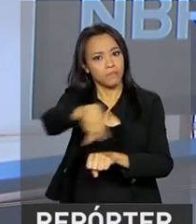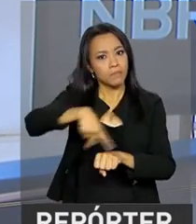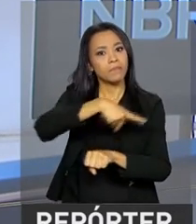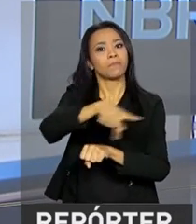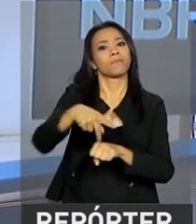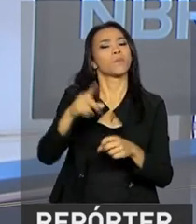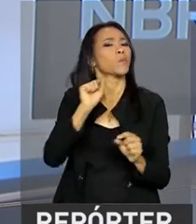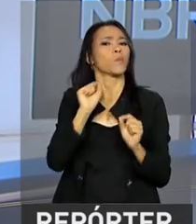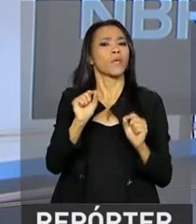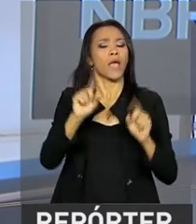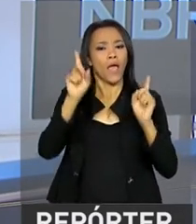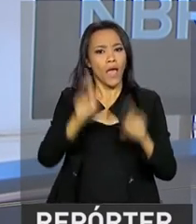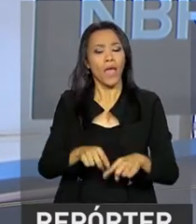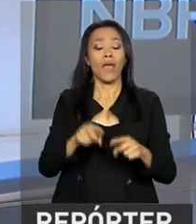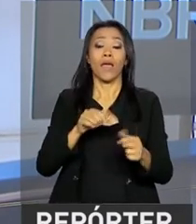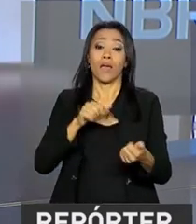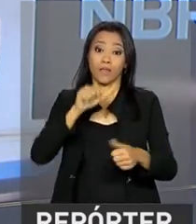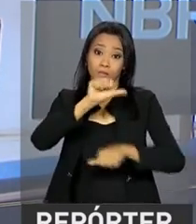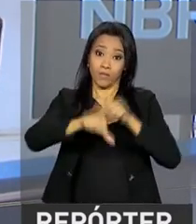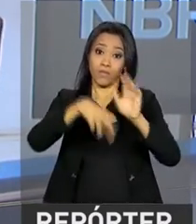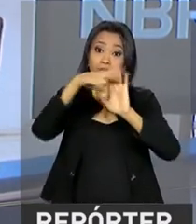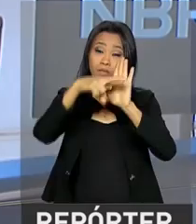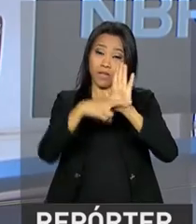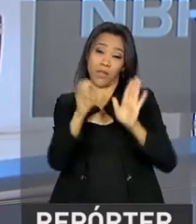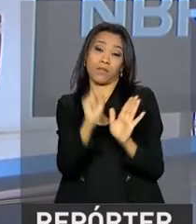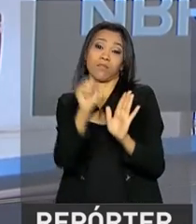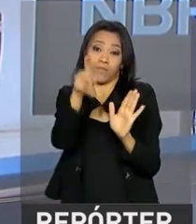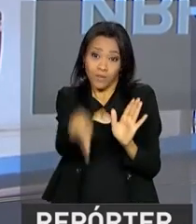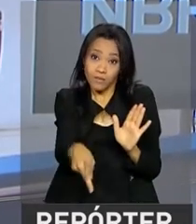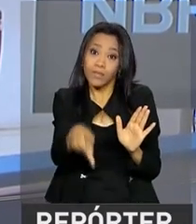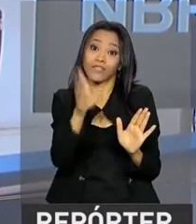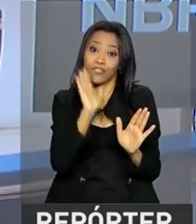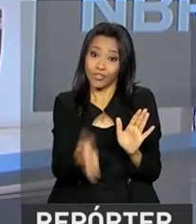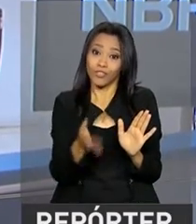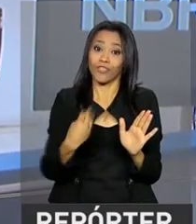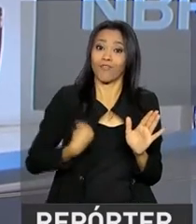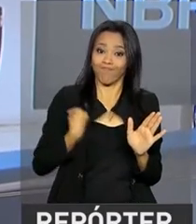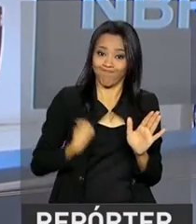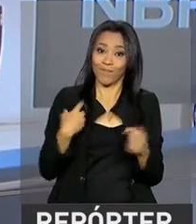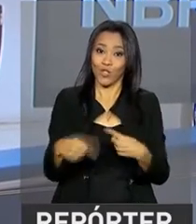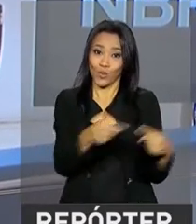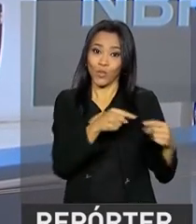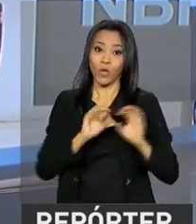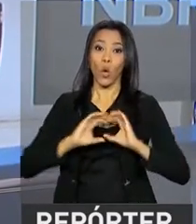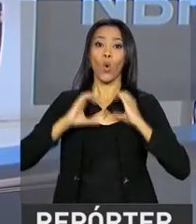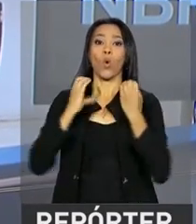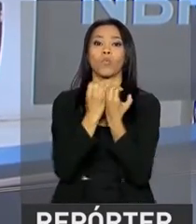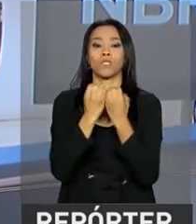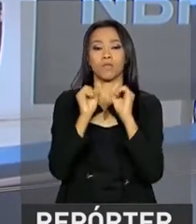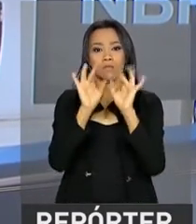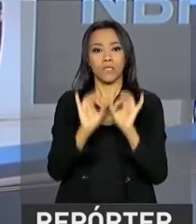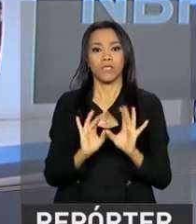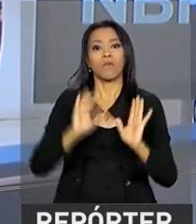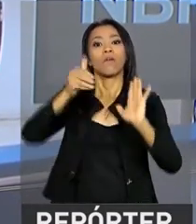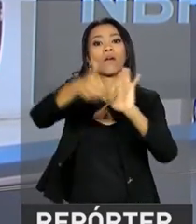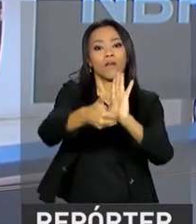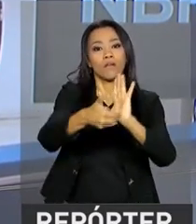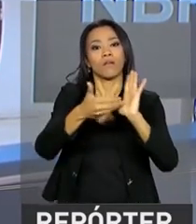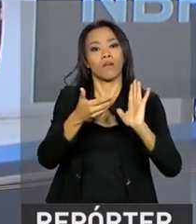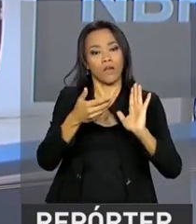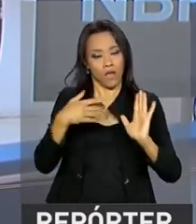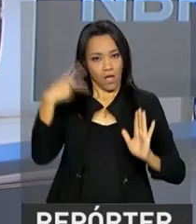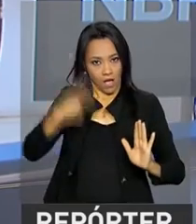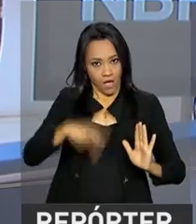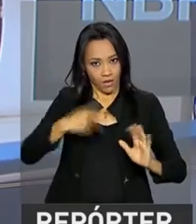país. É a reforma da Previdência Social, que está em discussão na Comissão Especial da Câmara dos Deputados. A equipe da